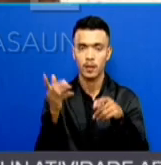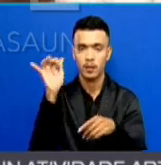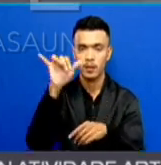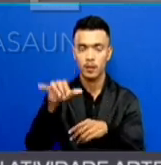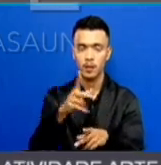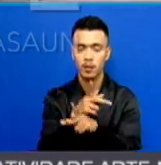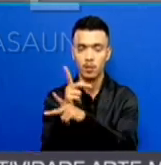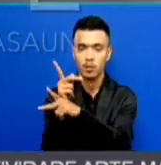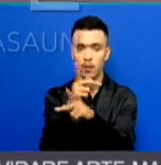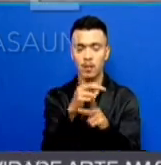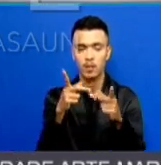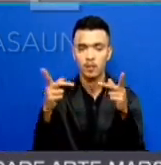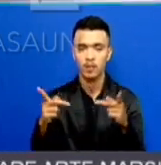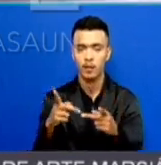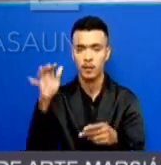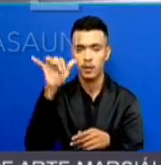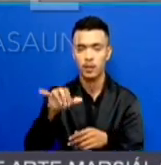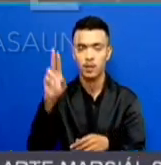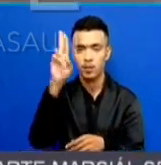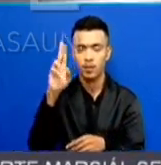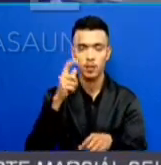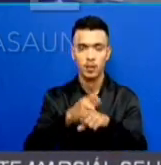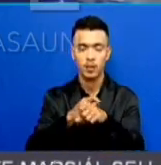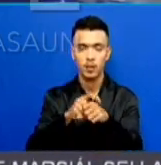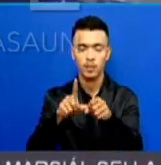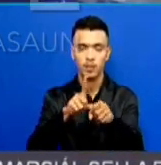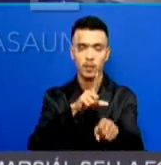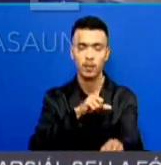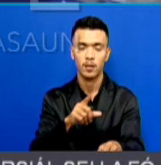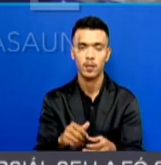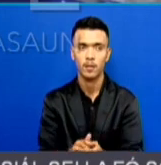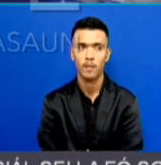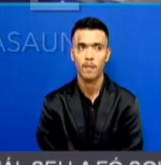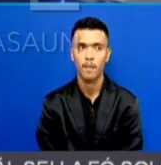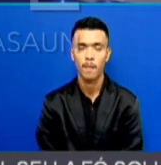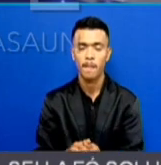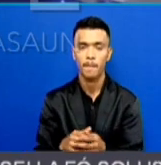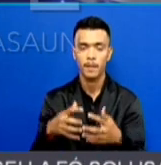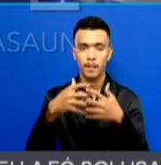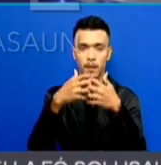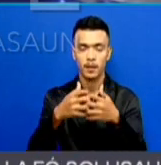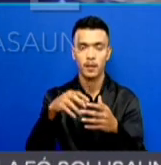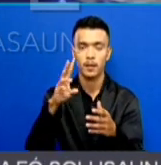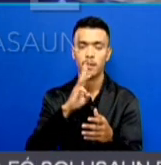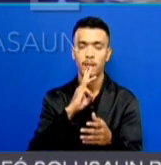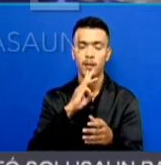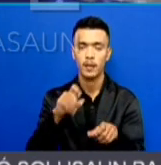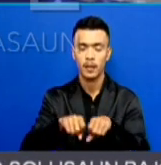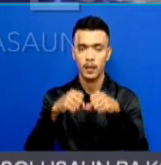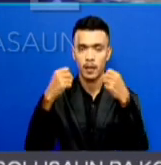atu cuidado facilidade sira hori utiliza ba tempo naro makina bomba bene avaria